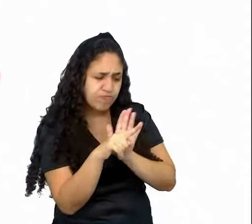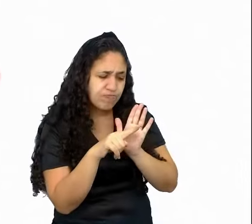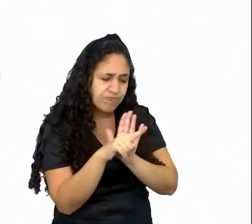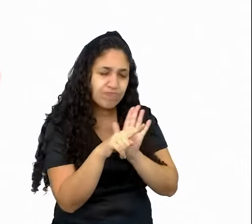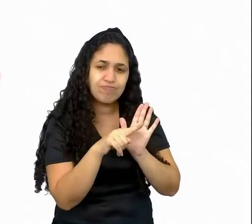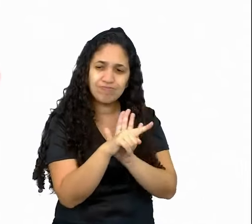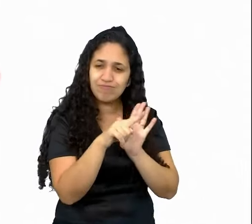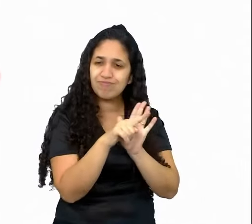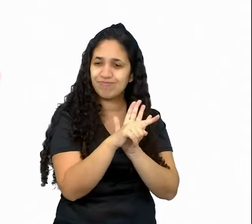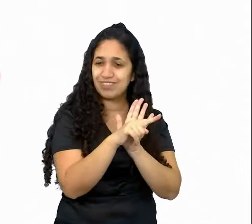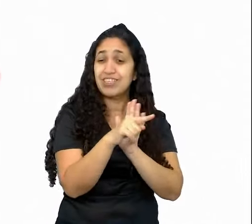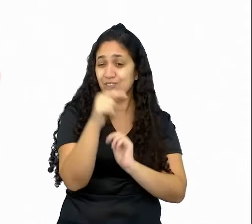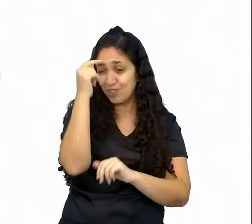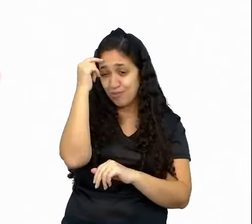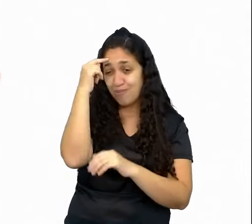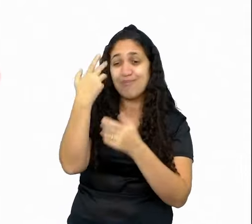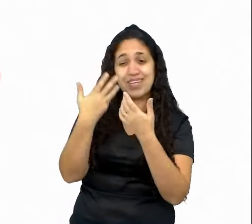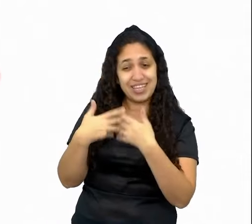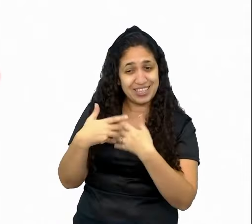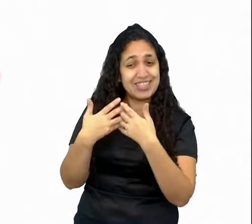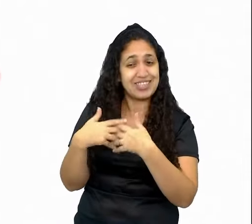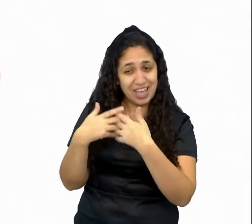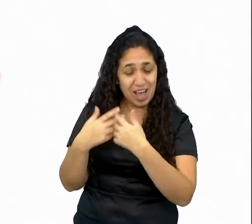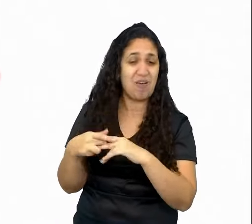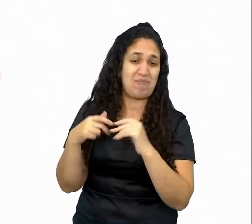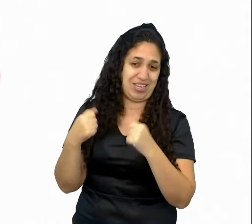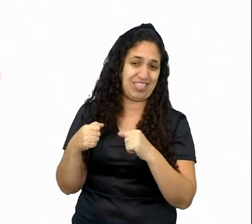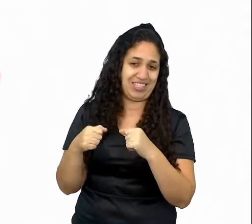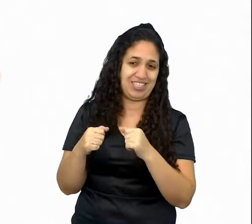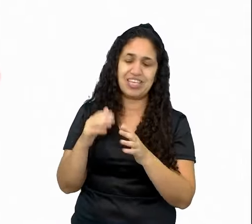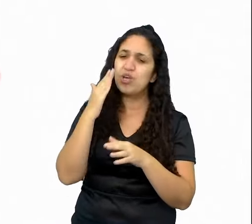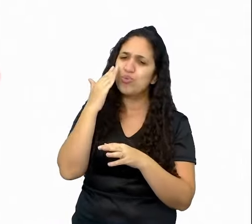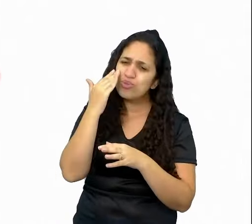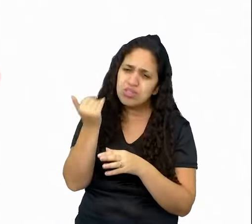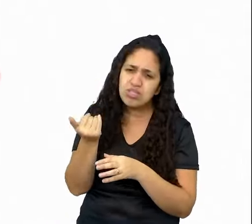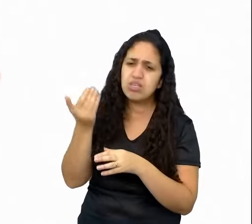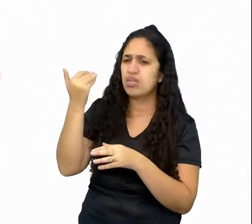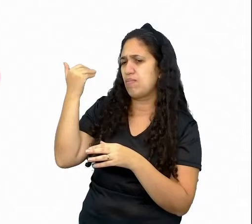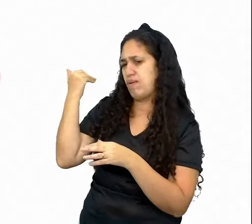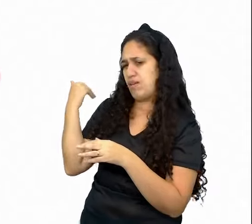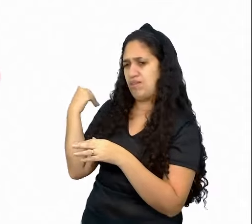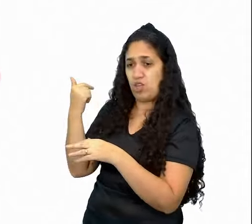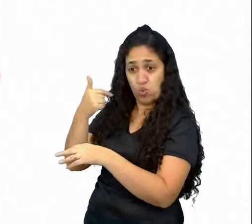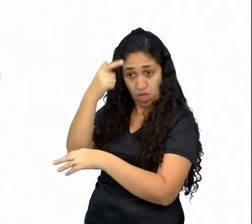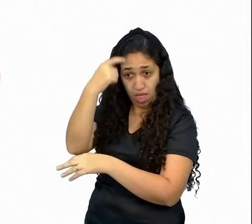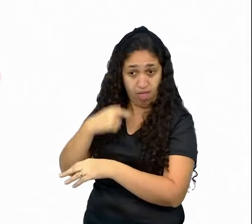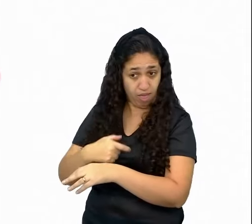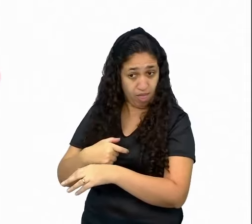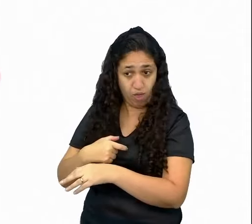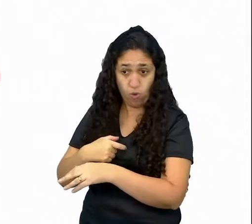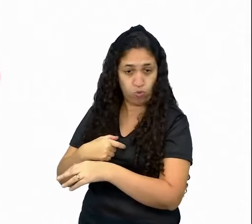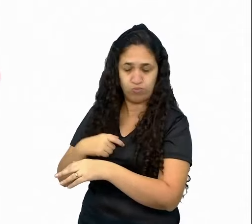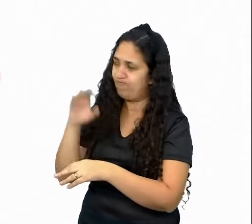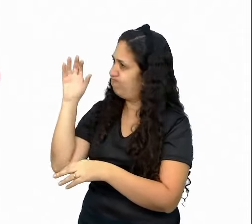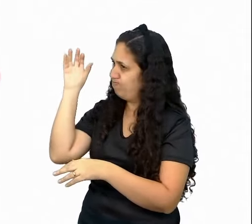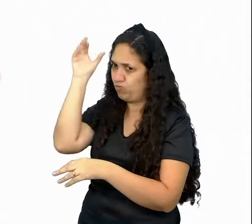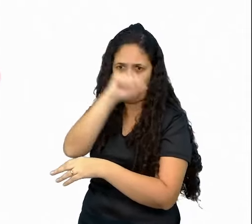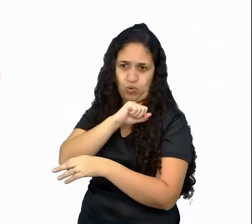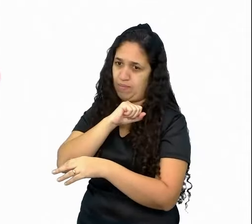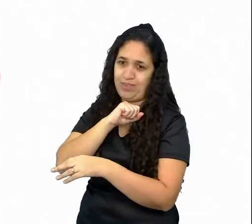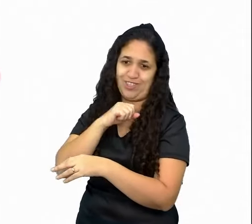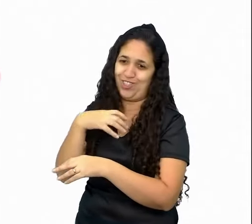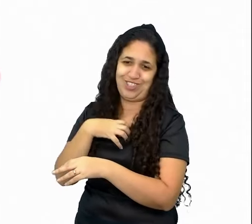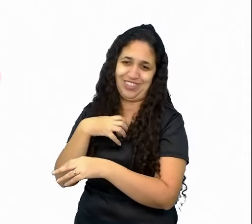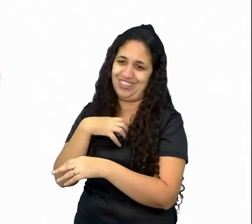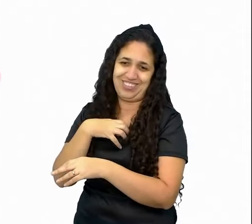gente precisa pensar. Eu sei que nós não fomos formados, eu, pelo menos, Rosana, né, não fui formada desta